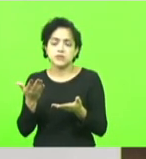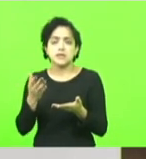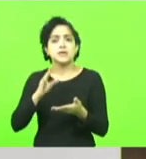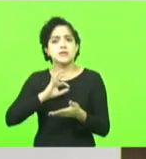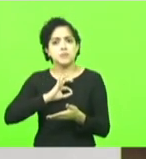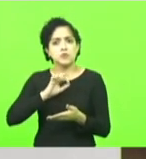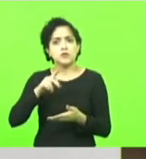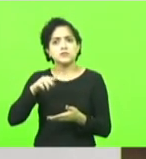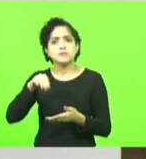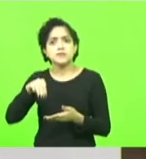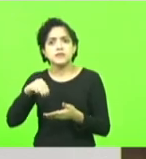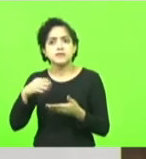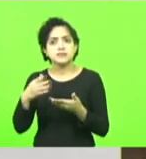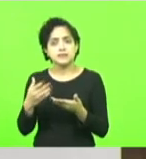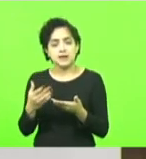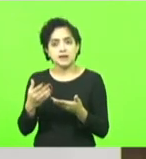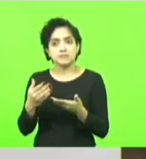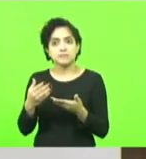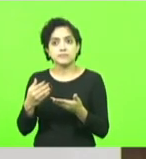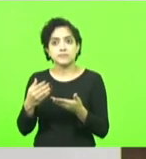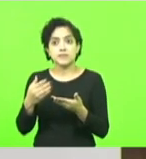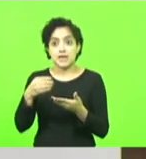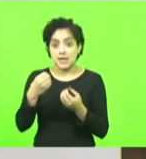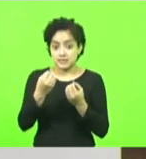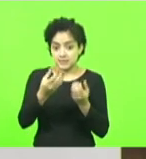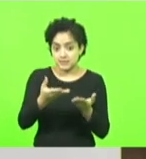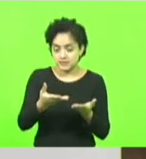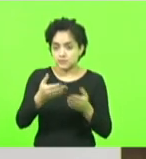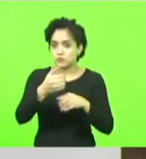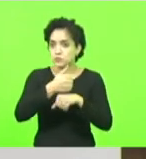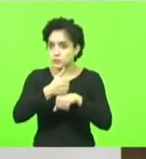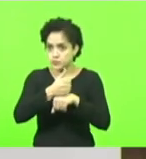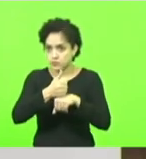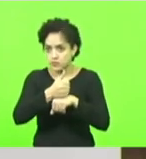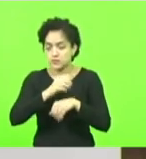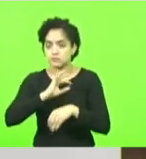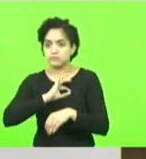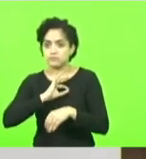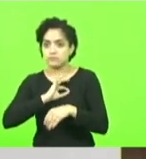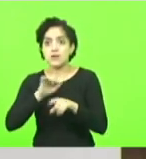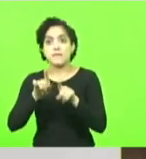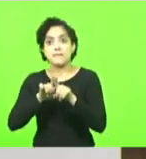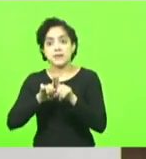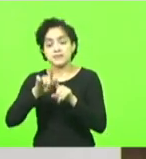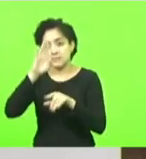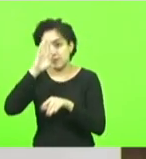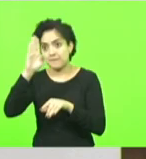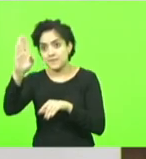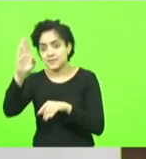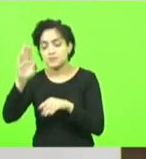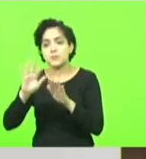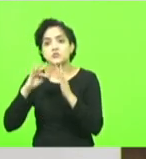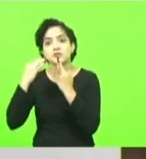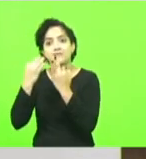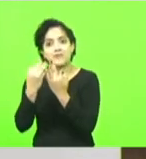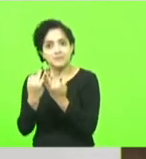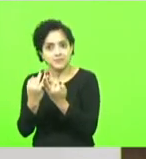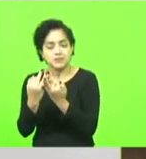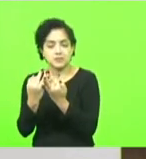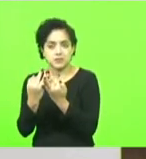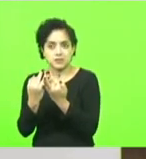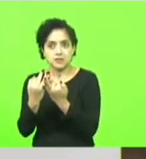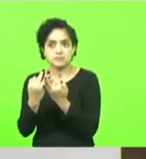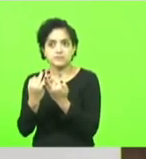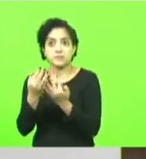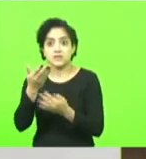Militar está dando, por exemplo, não só aos profissionais, aos policiais, mas principalmente à família desses